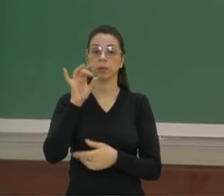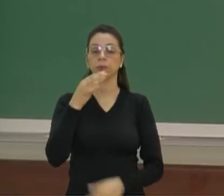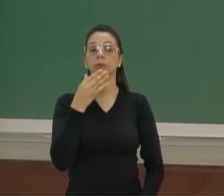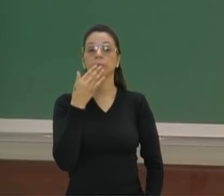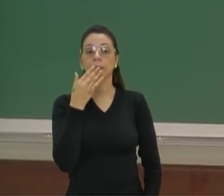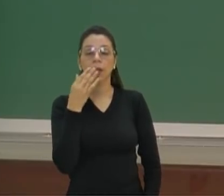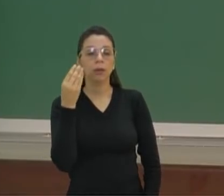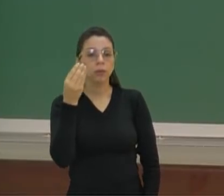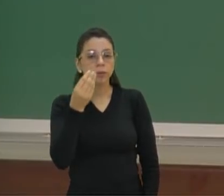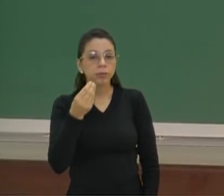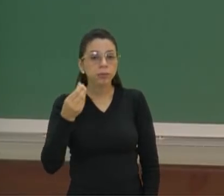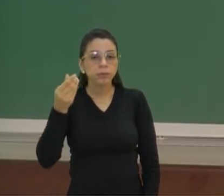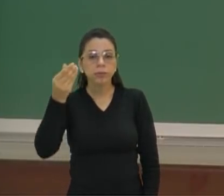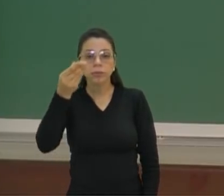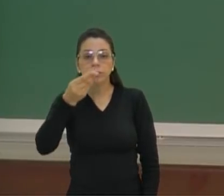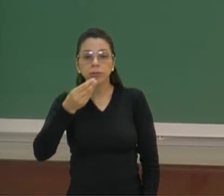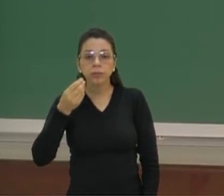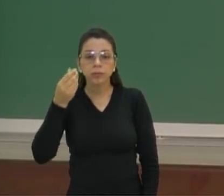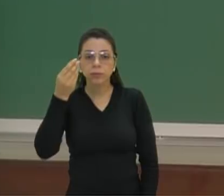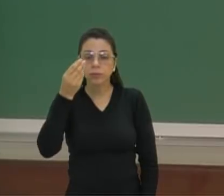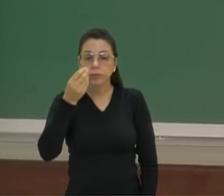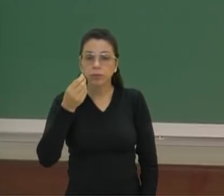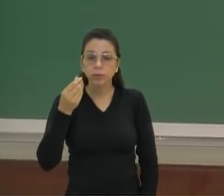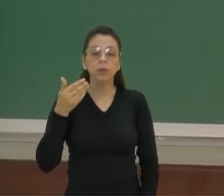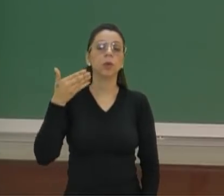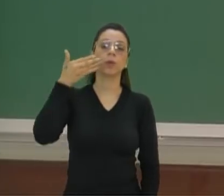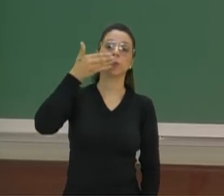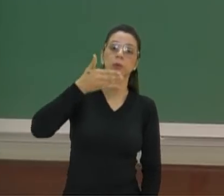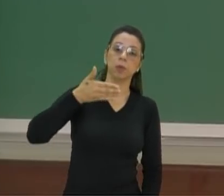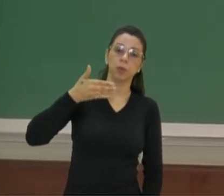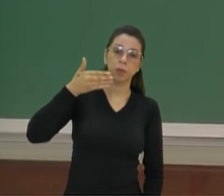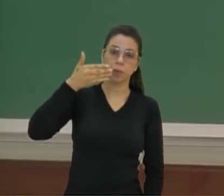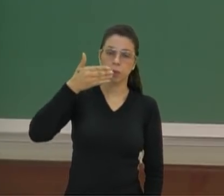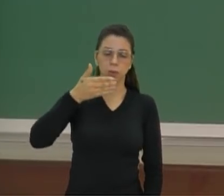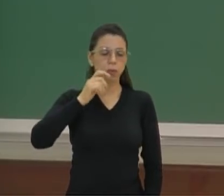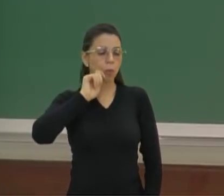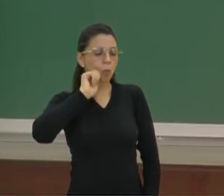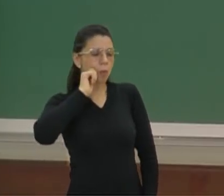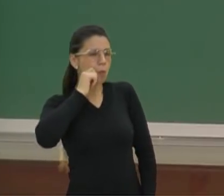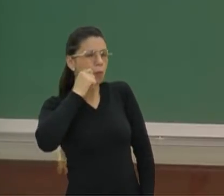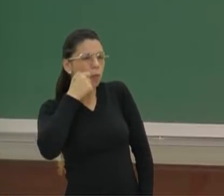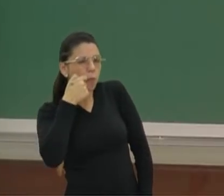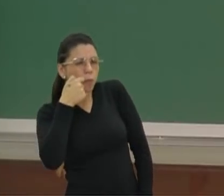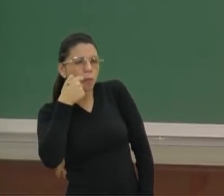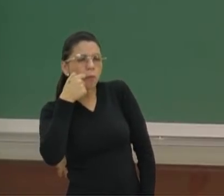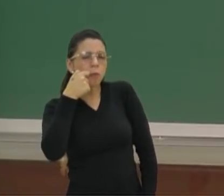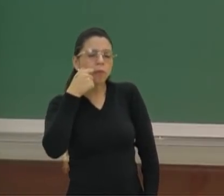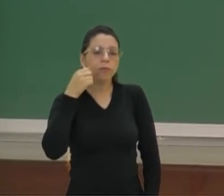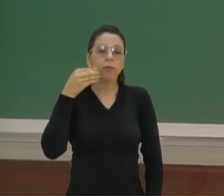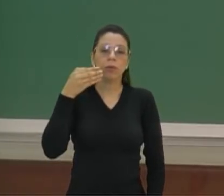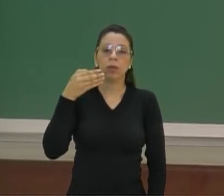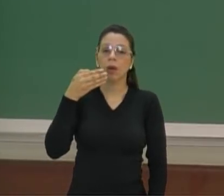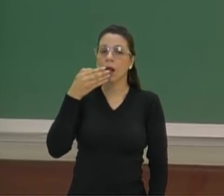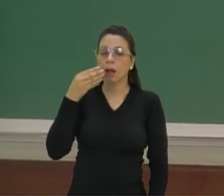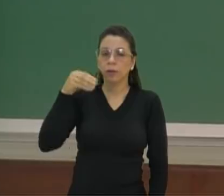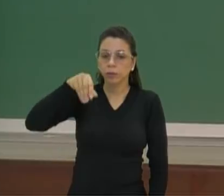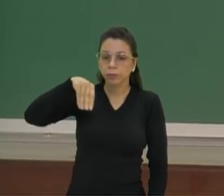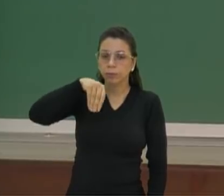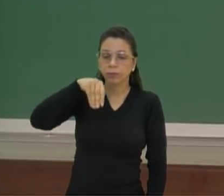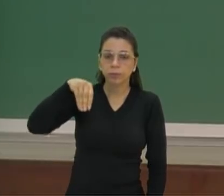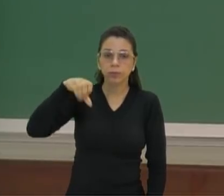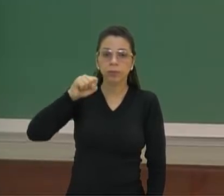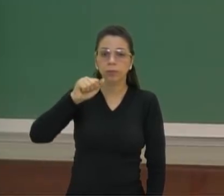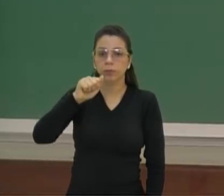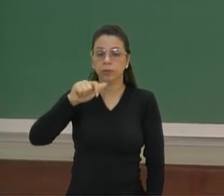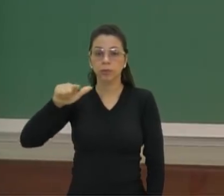estou sentindo o gosto. Doce, amargo, azedo, salgado e